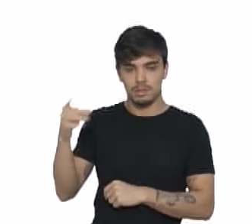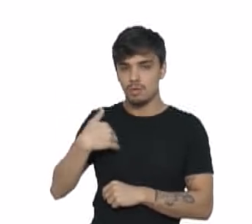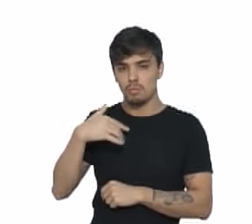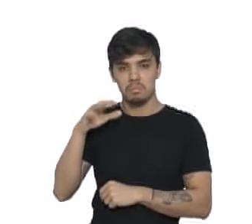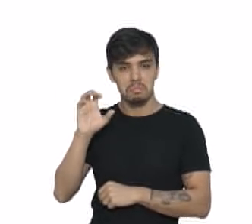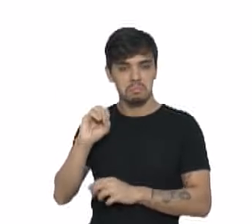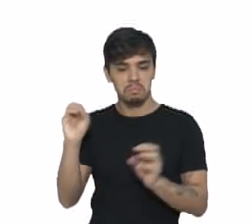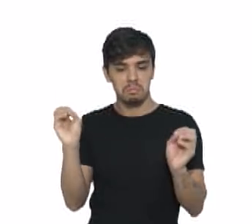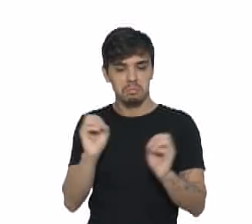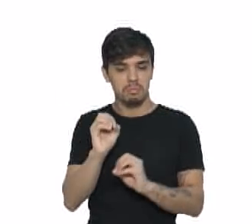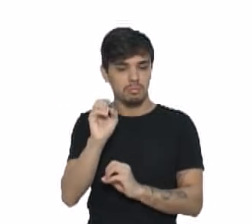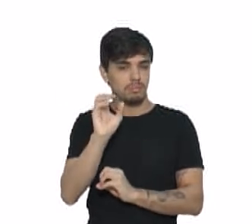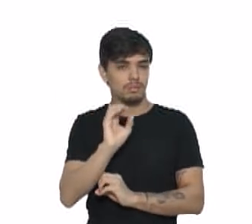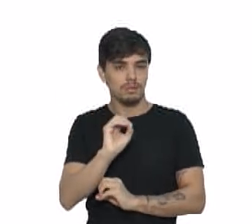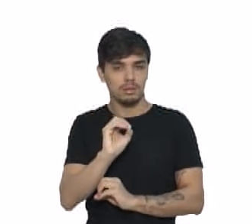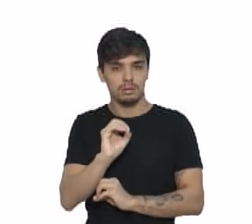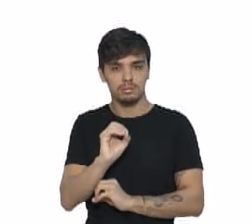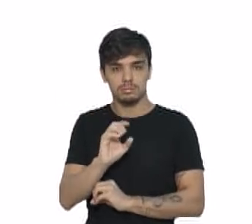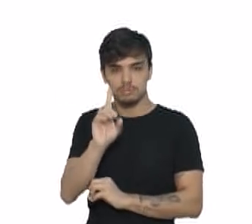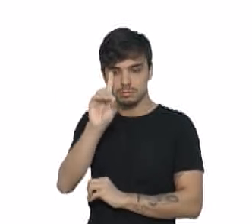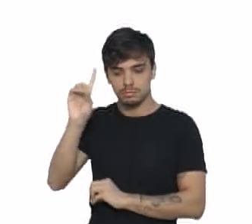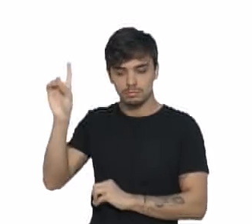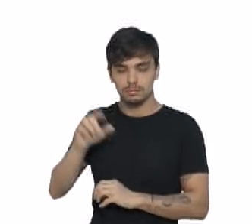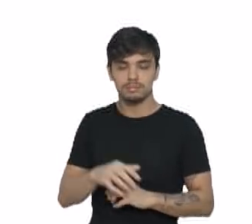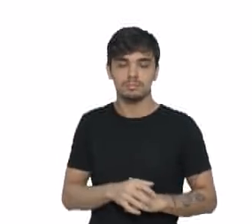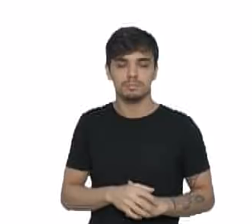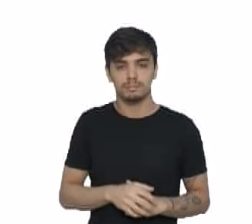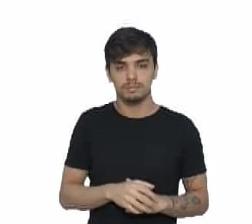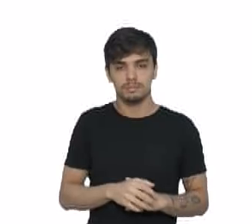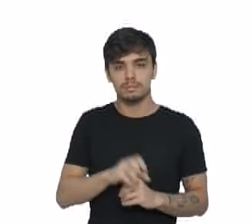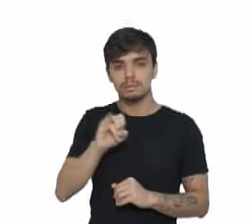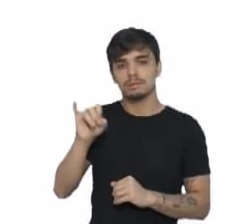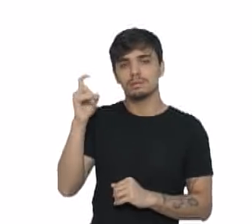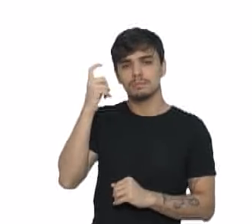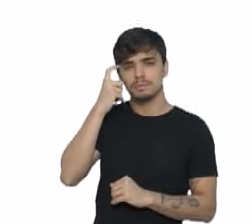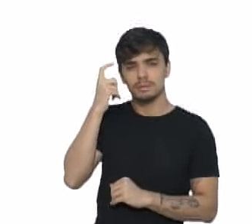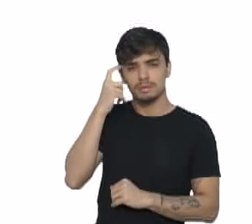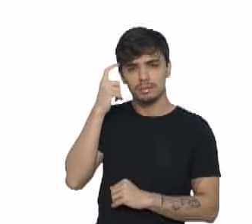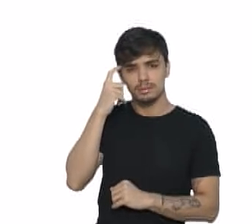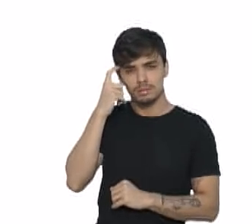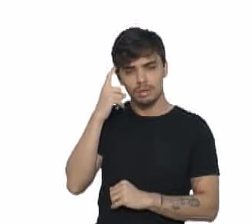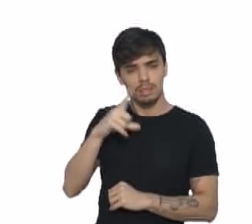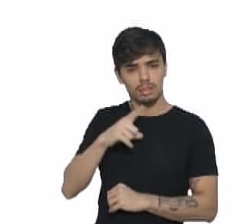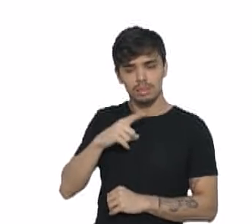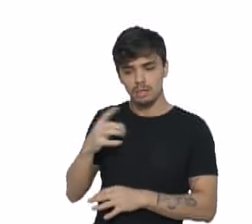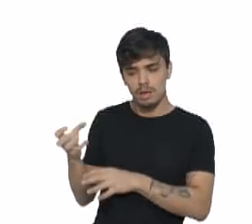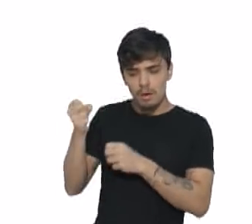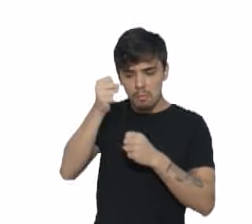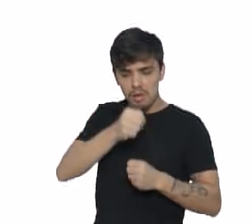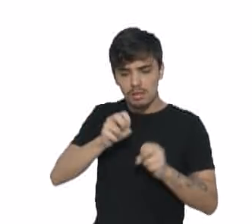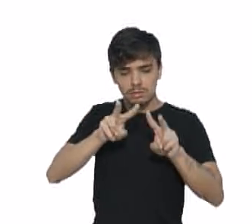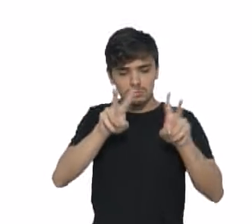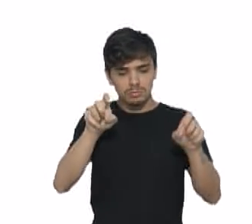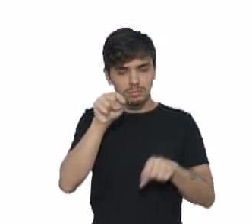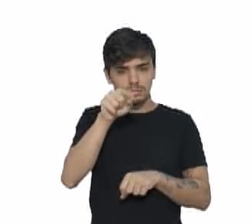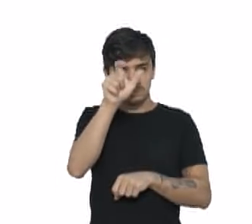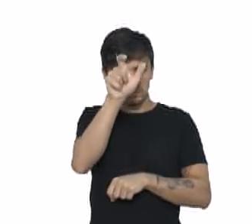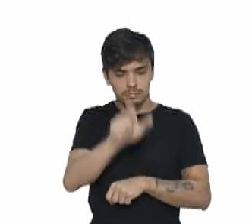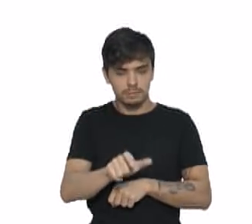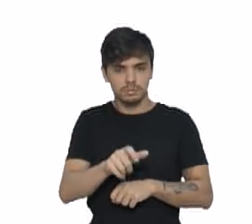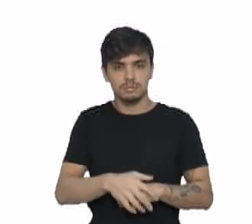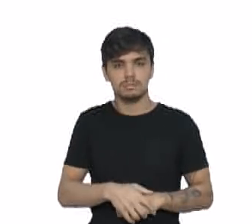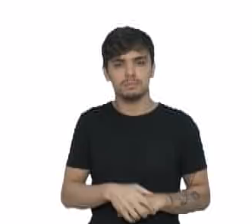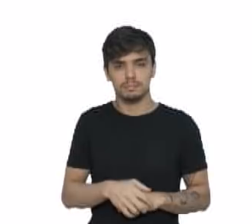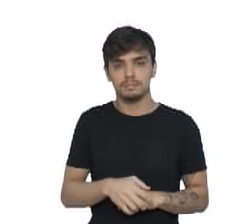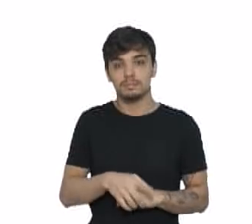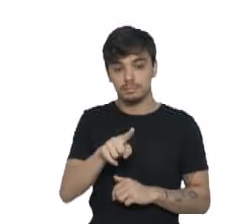nada mais divino? Se esse pensamento adquirisse poder sobre ti, assim como tu és,